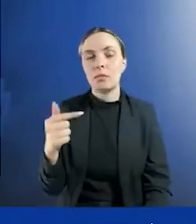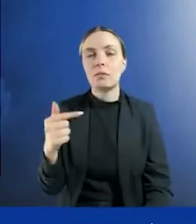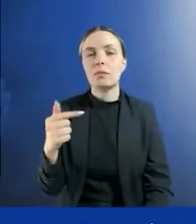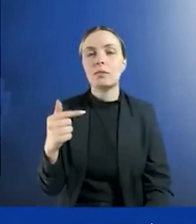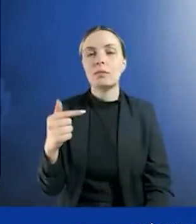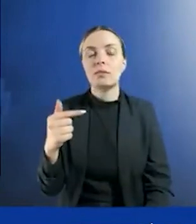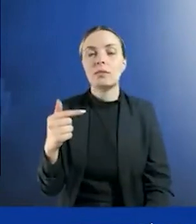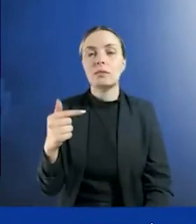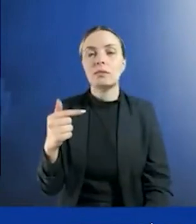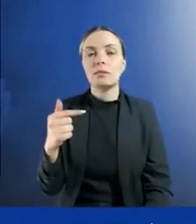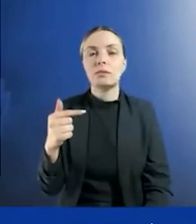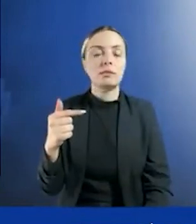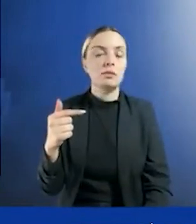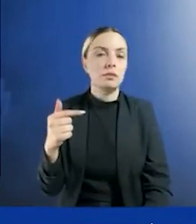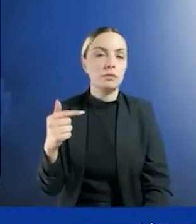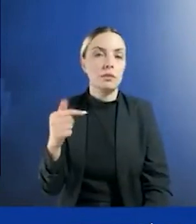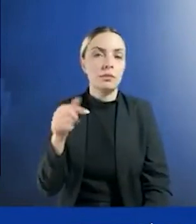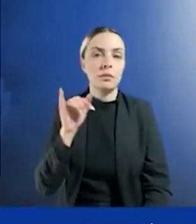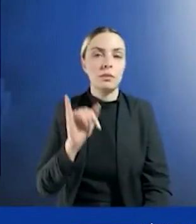como membro do IPCC,